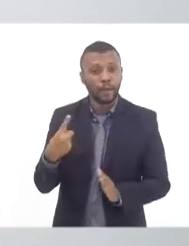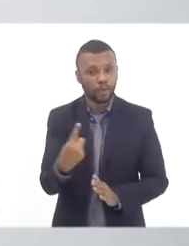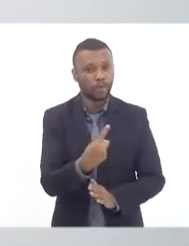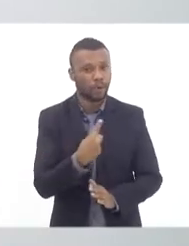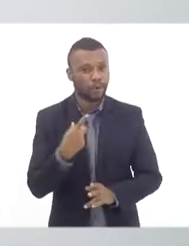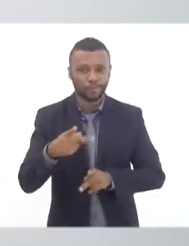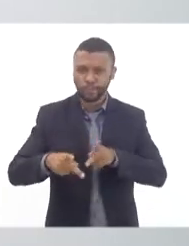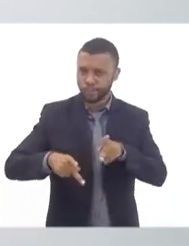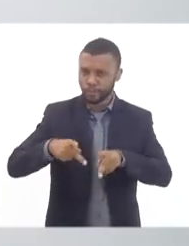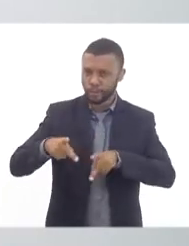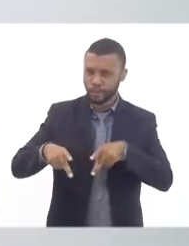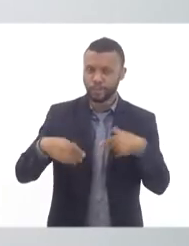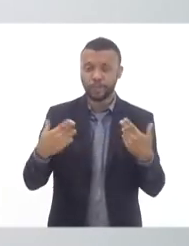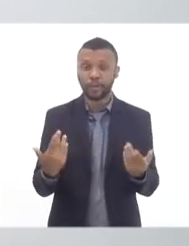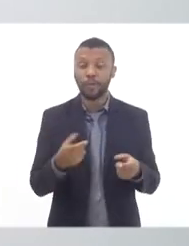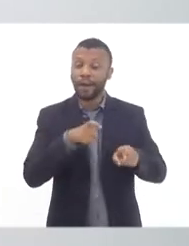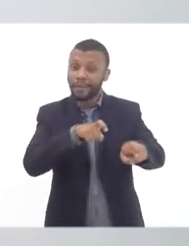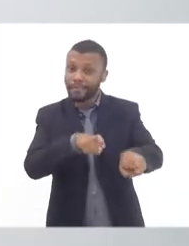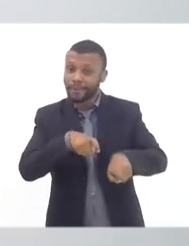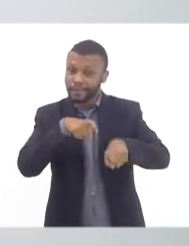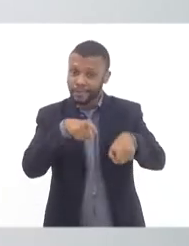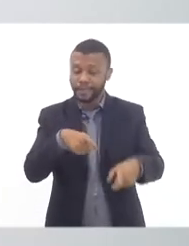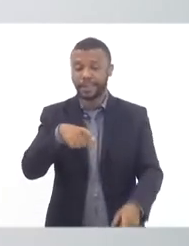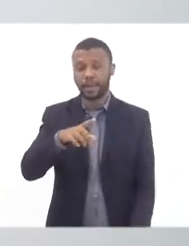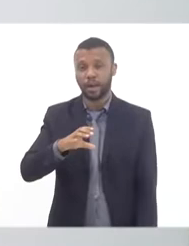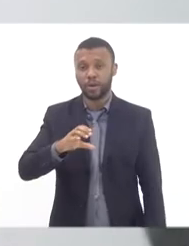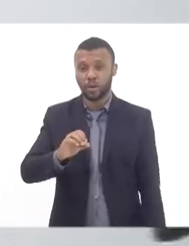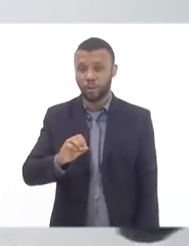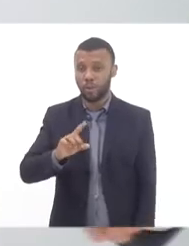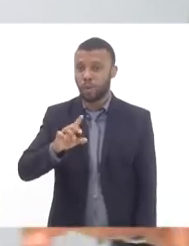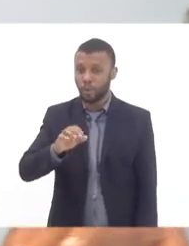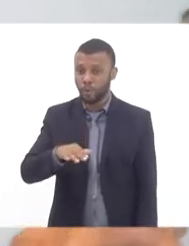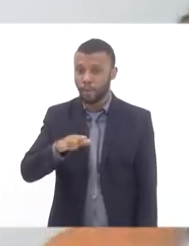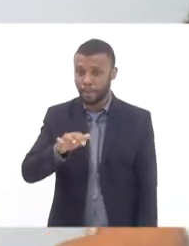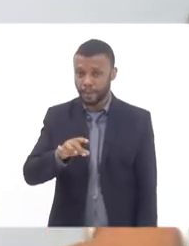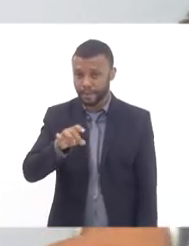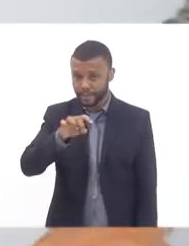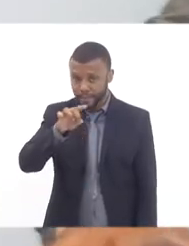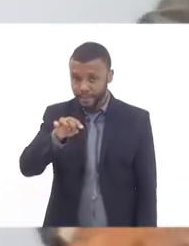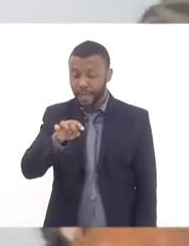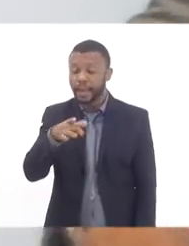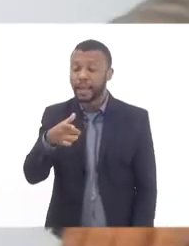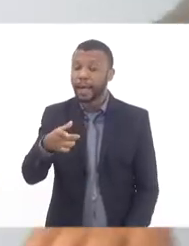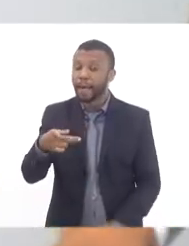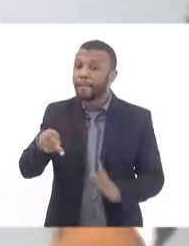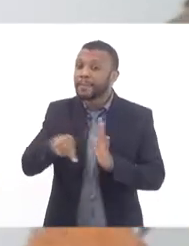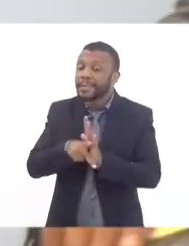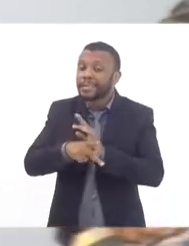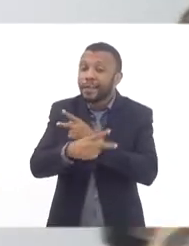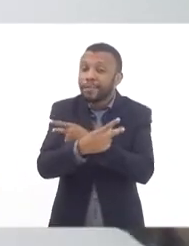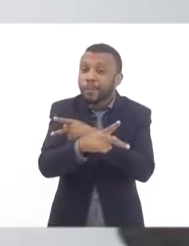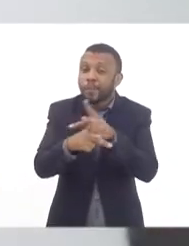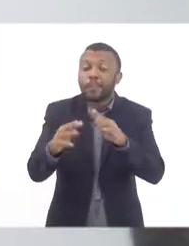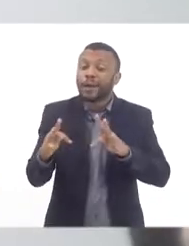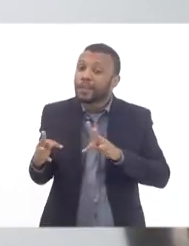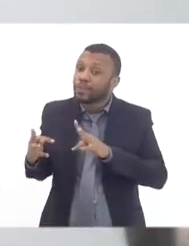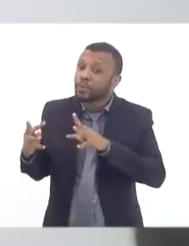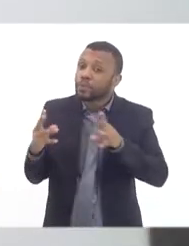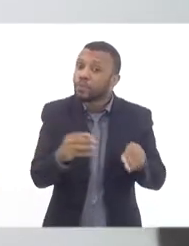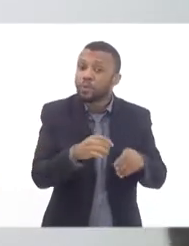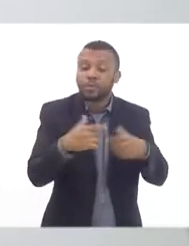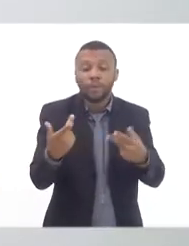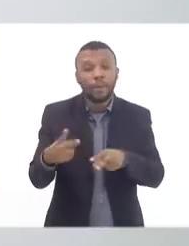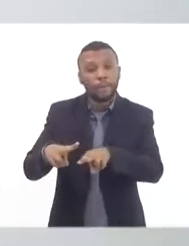Então, a fazenda Columandê nos pertence, pertence a todos. E, portanto,